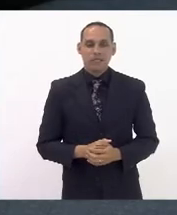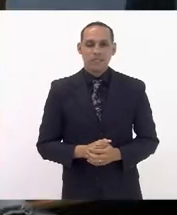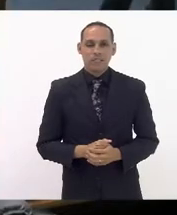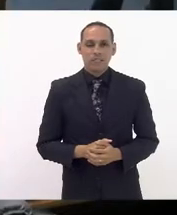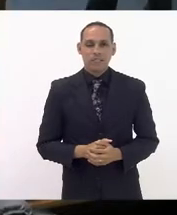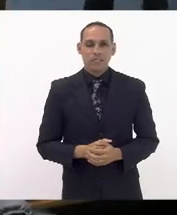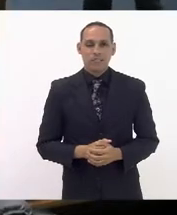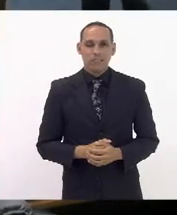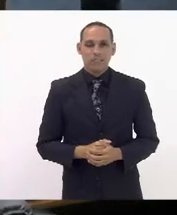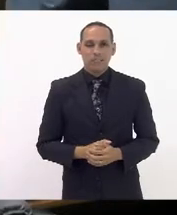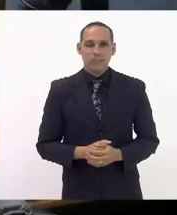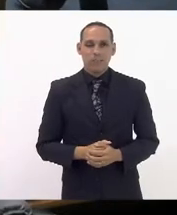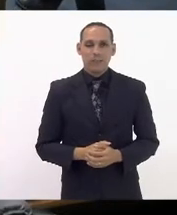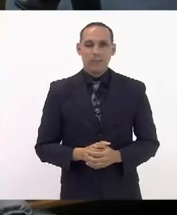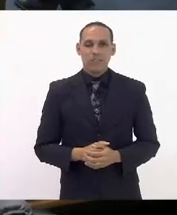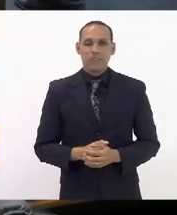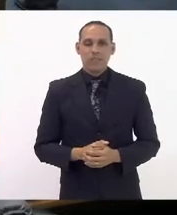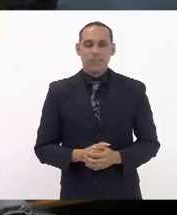resolvido.